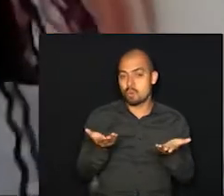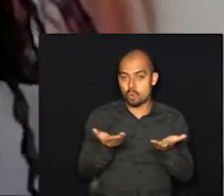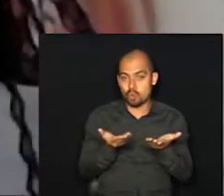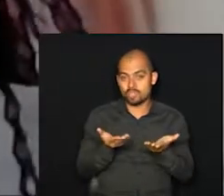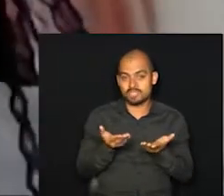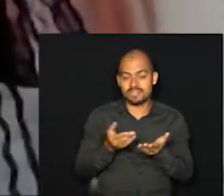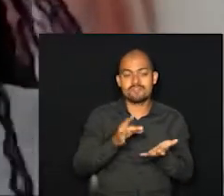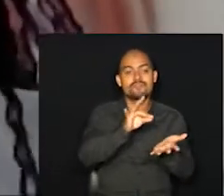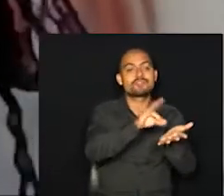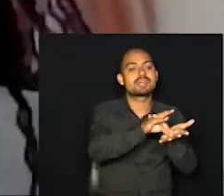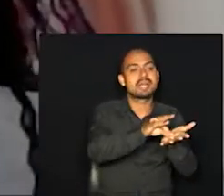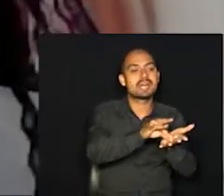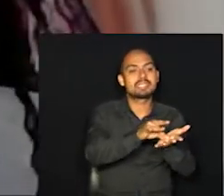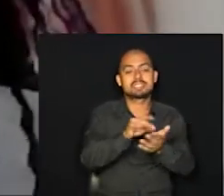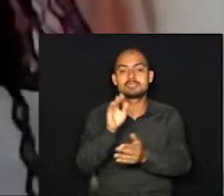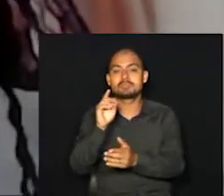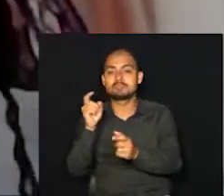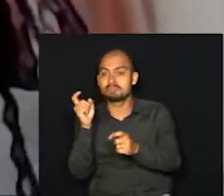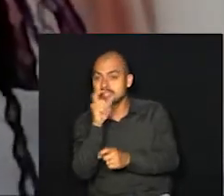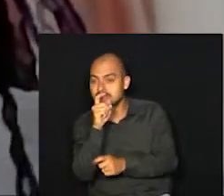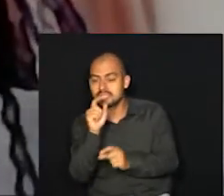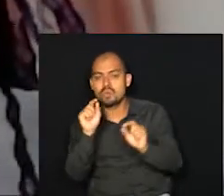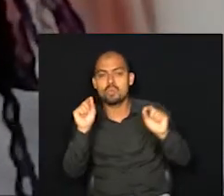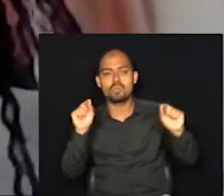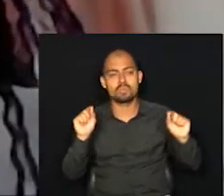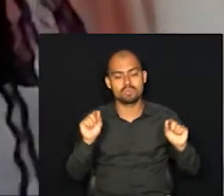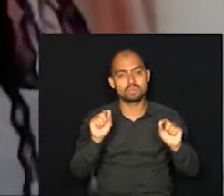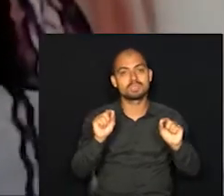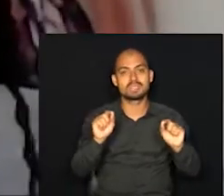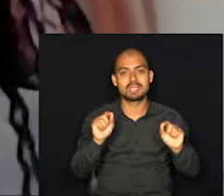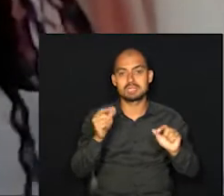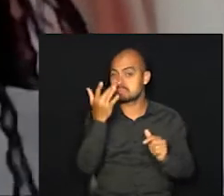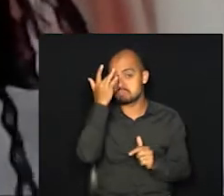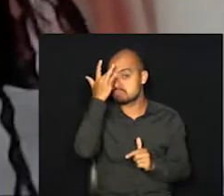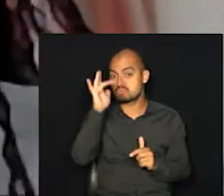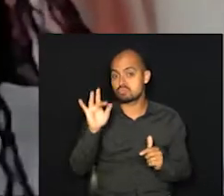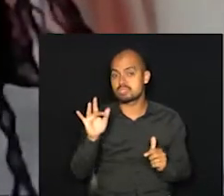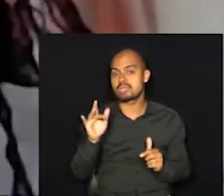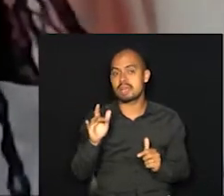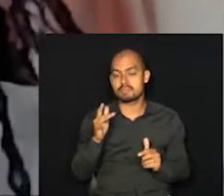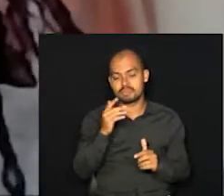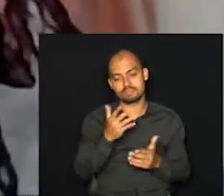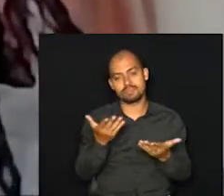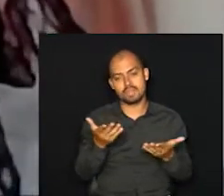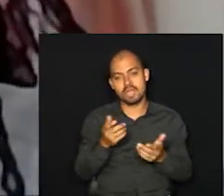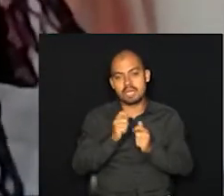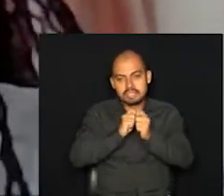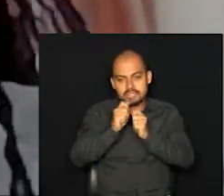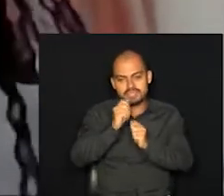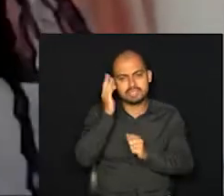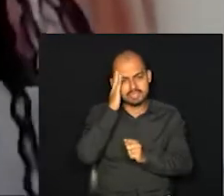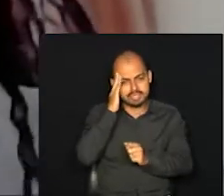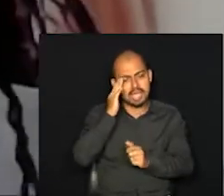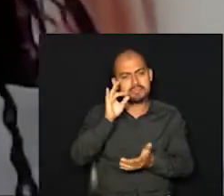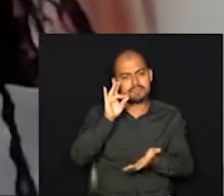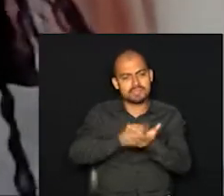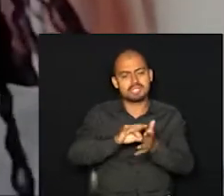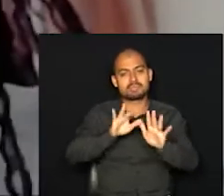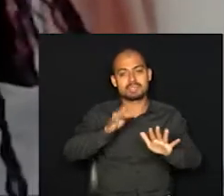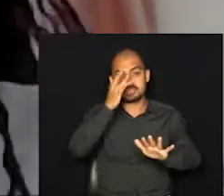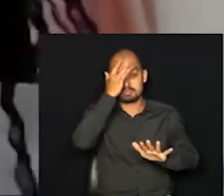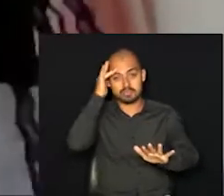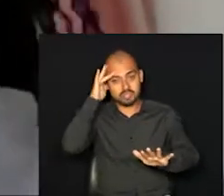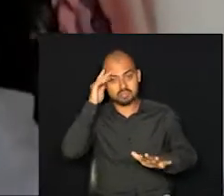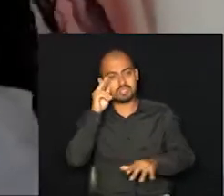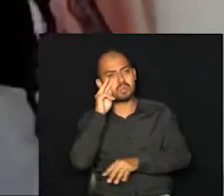estamos envolvidos, eu acho que a imprensa, de uma maneira em geral, que está ali, que acompanha, sabe que aquilo aconteceu e que é verdade. Mas muitas vezes as pessoas falam,